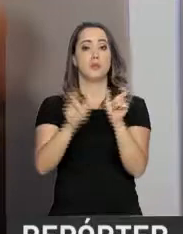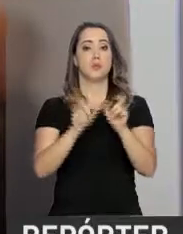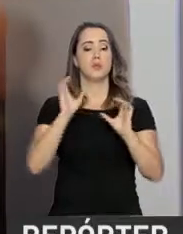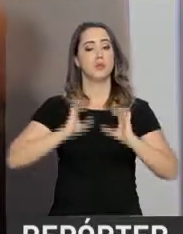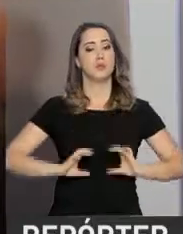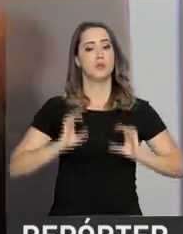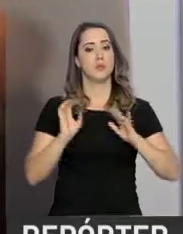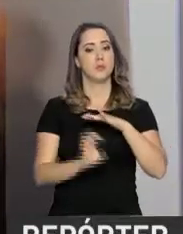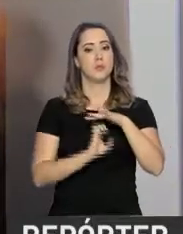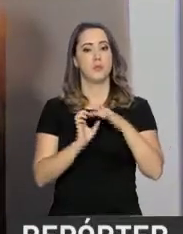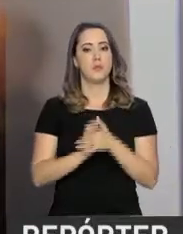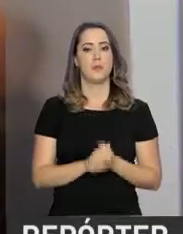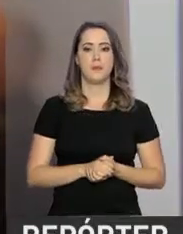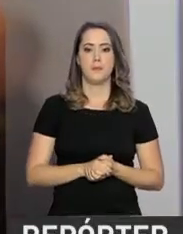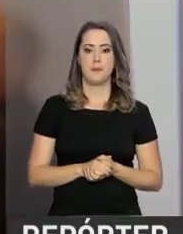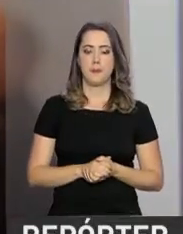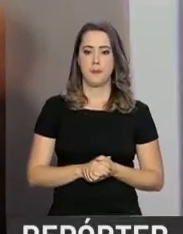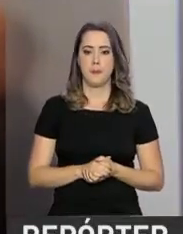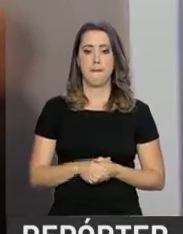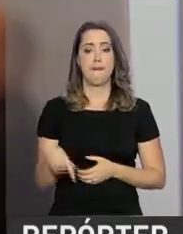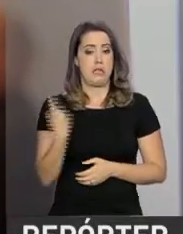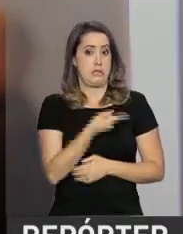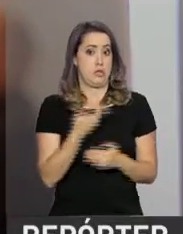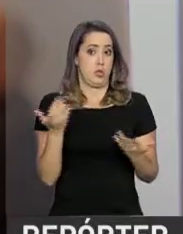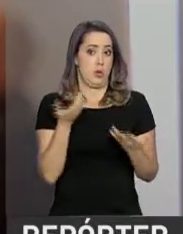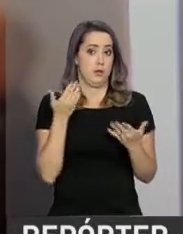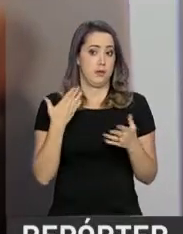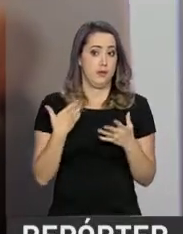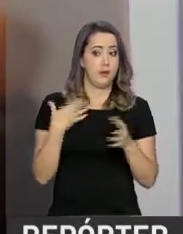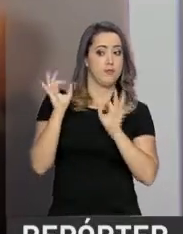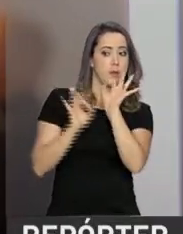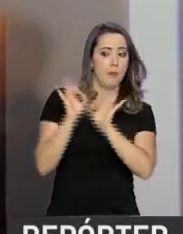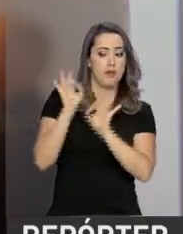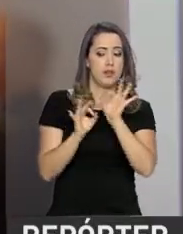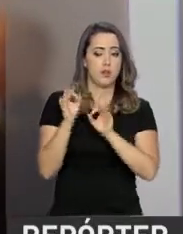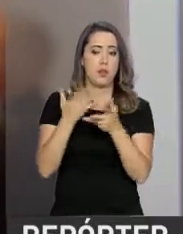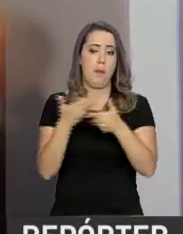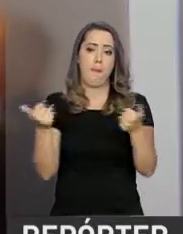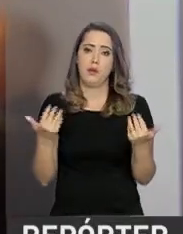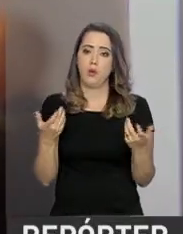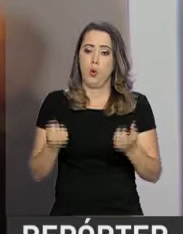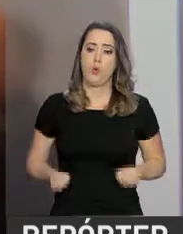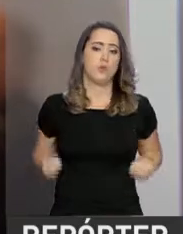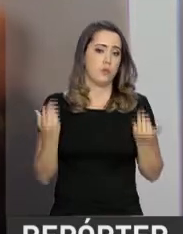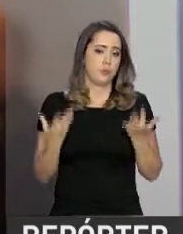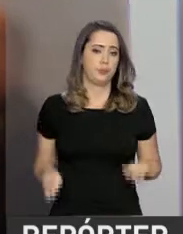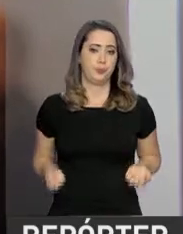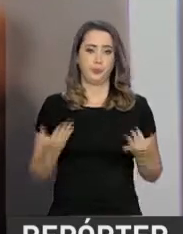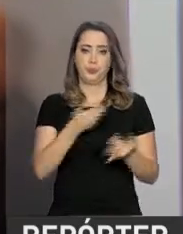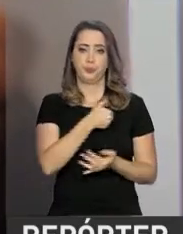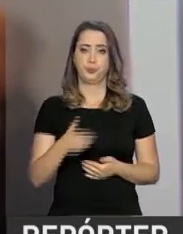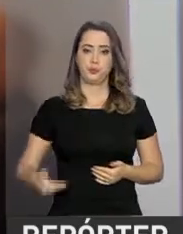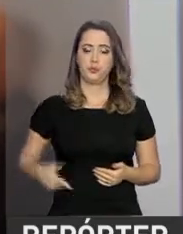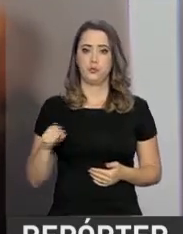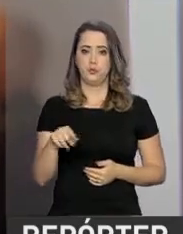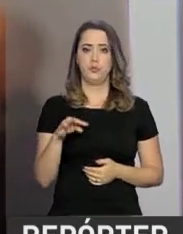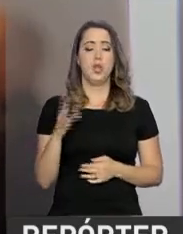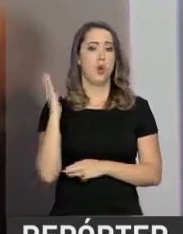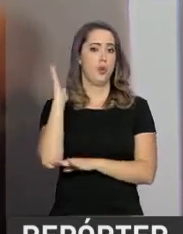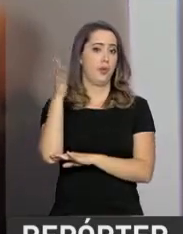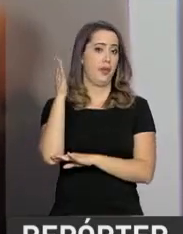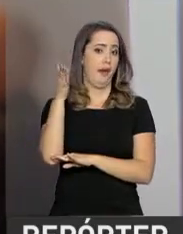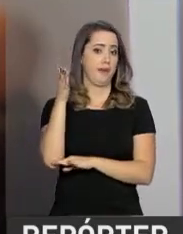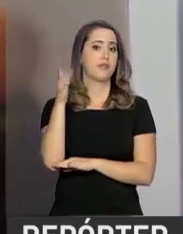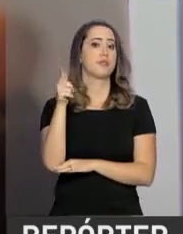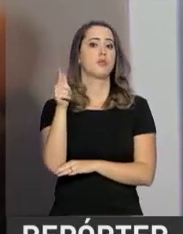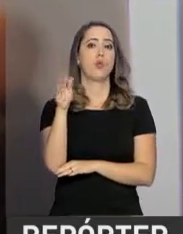O Ministério do Planejamento vem buscando várias iniciativas para melhor racionalizar os gastos do governo. Exemplos deles é o TaxGov.